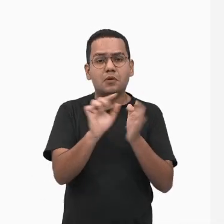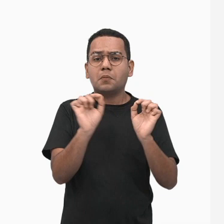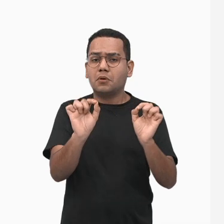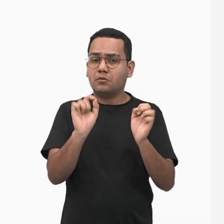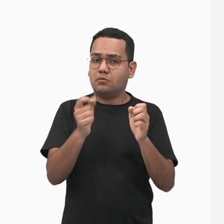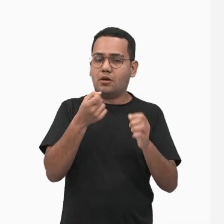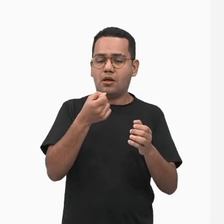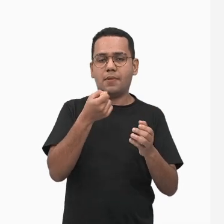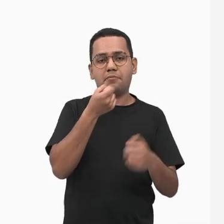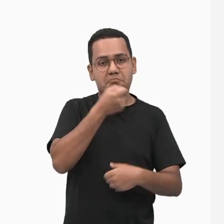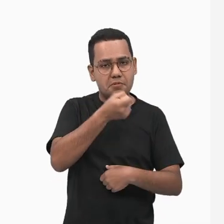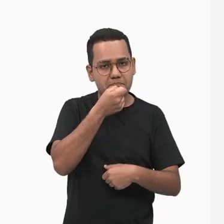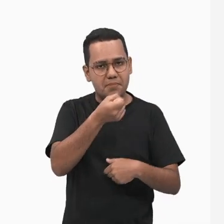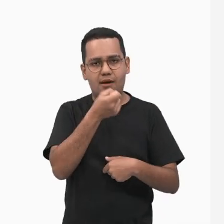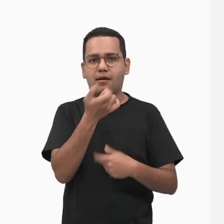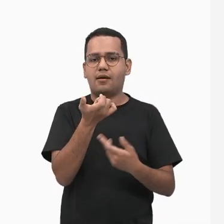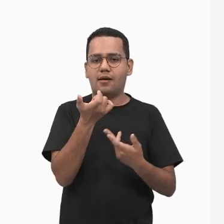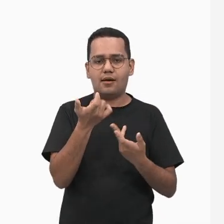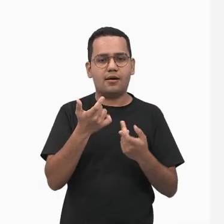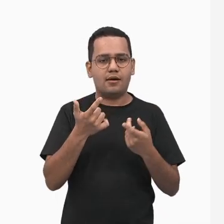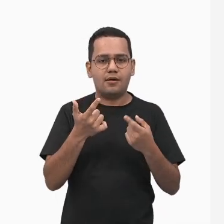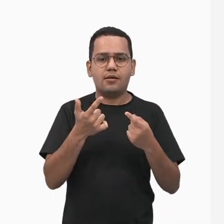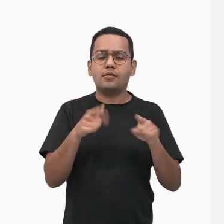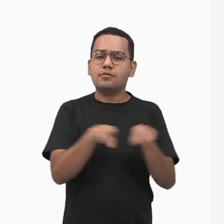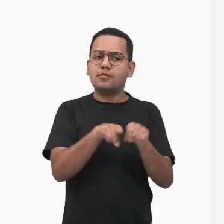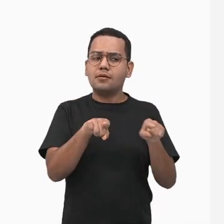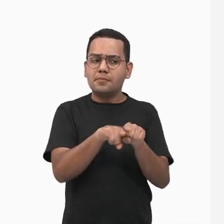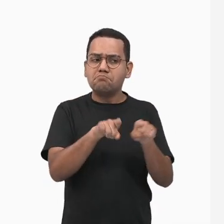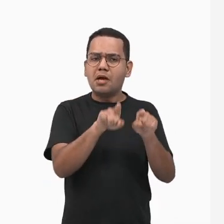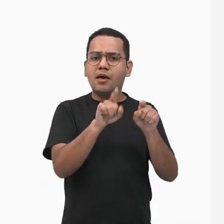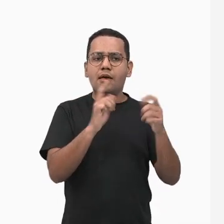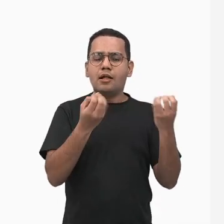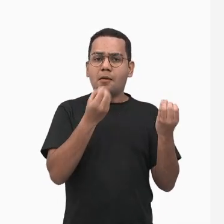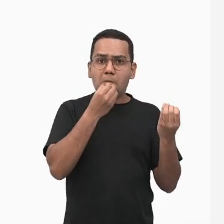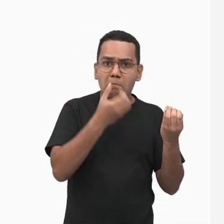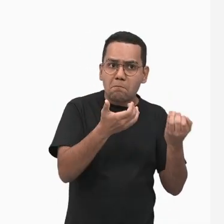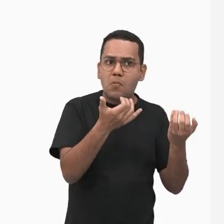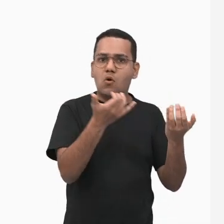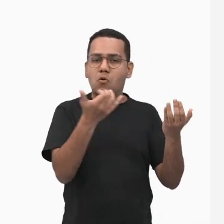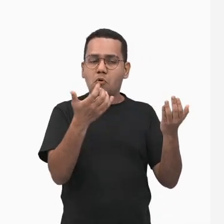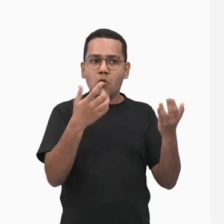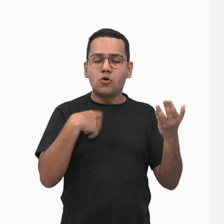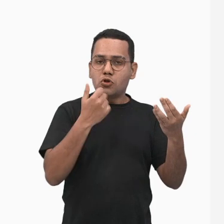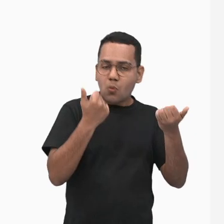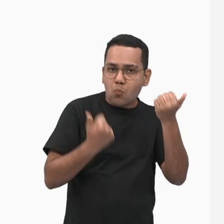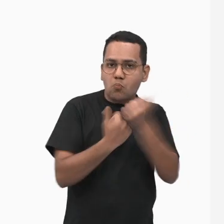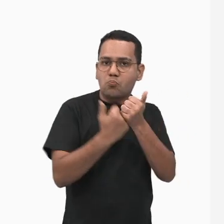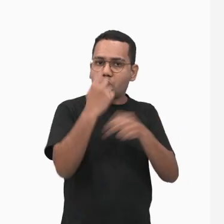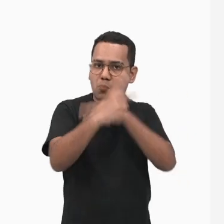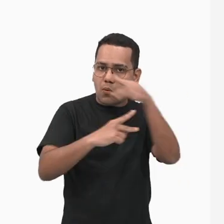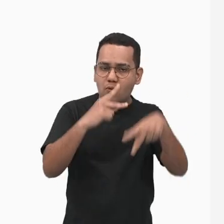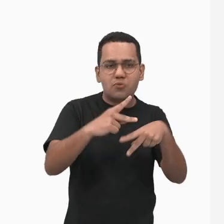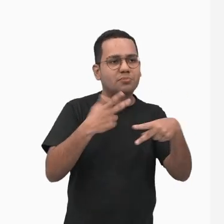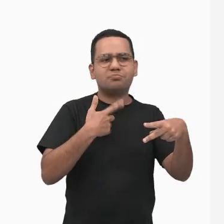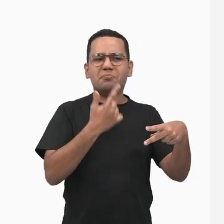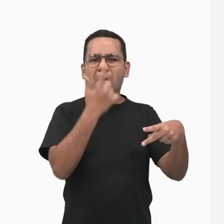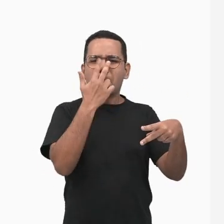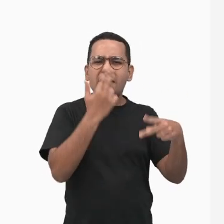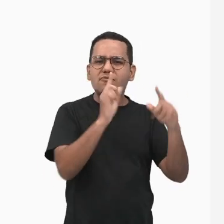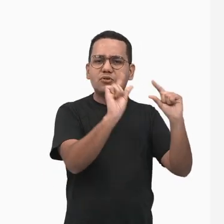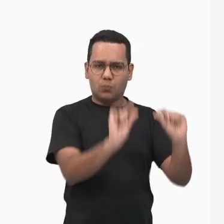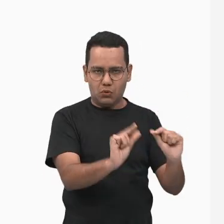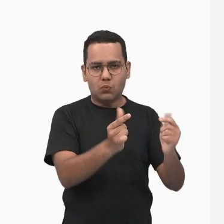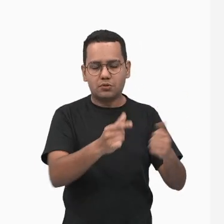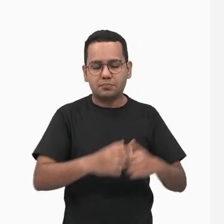por parte da toda a questão, ele foi perdendo a sua popularidade, né? Então, jornais de tendência liberal e moderada, como por